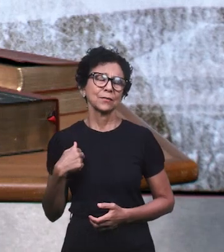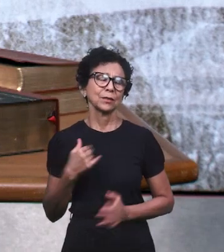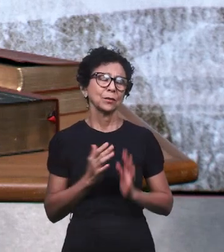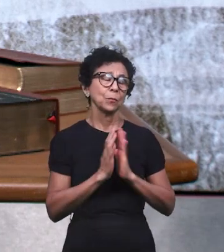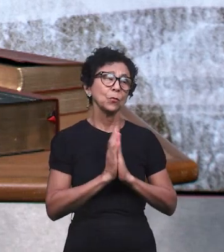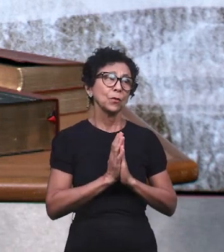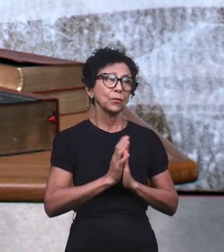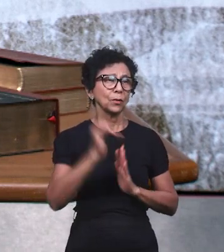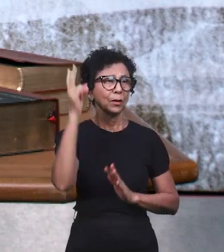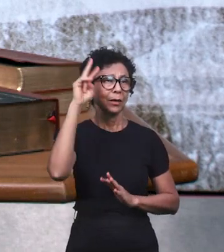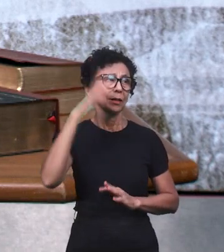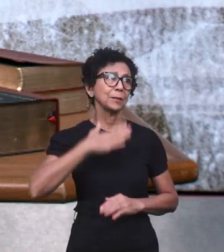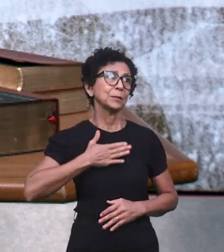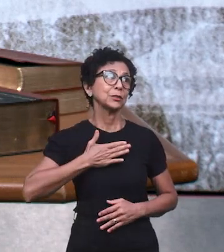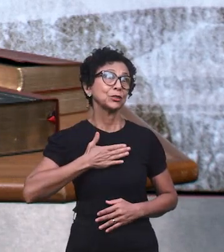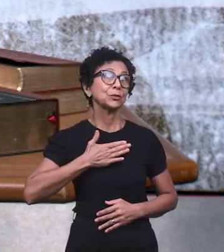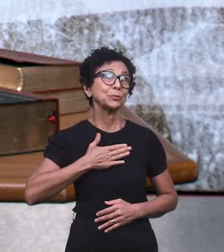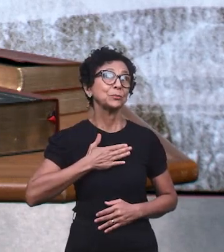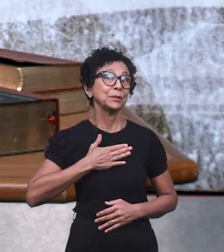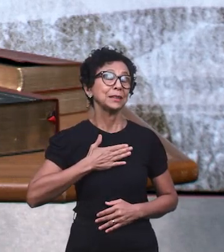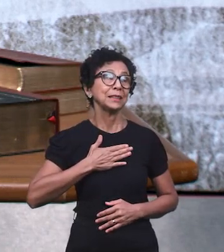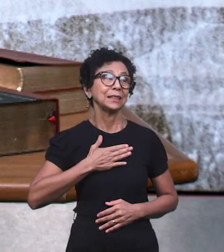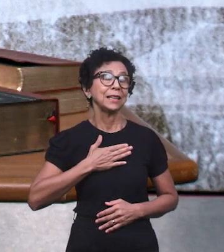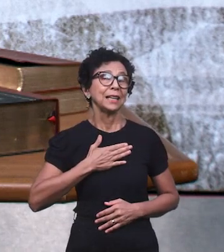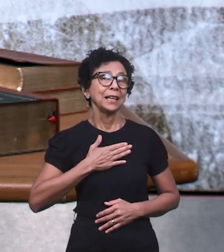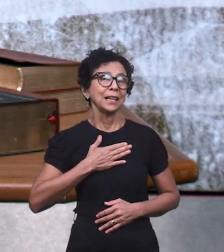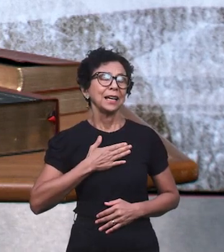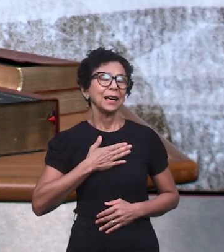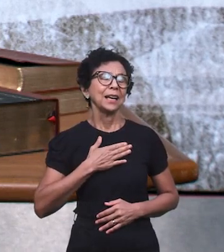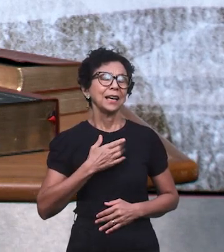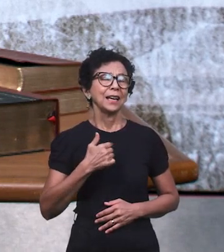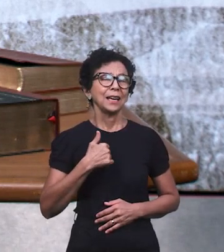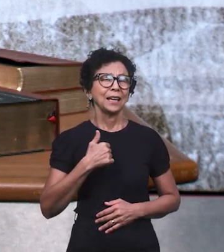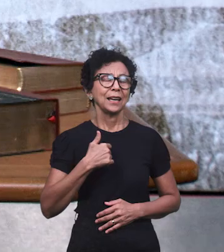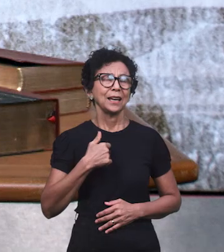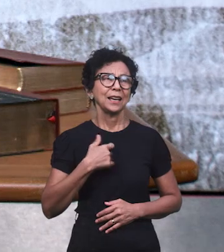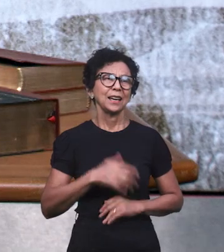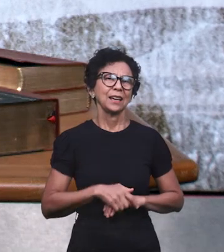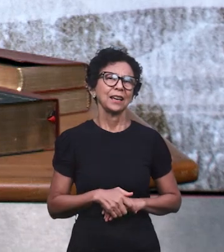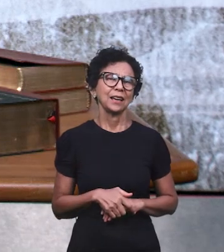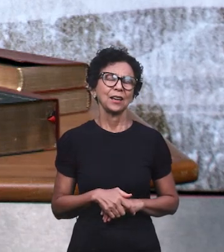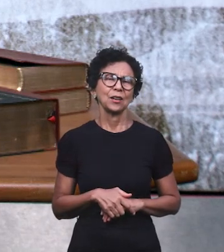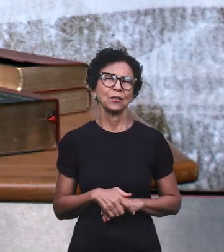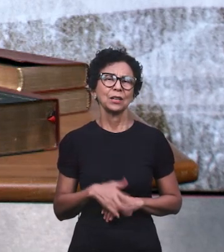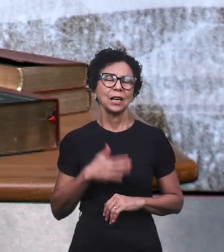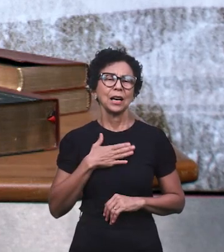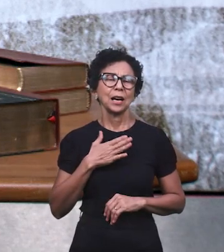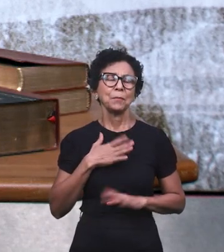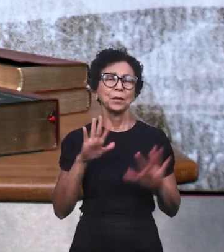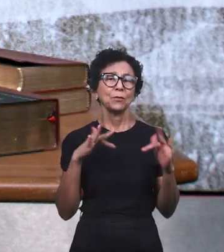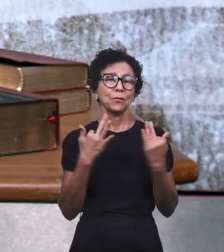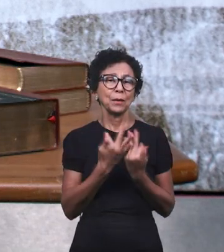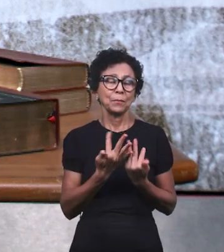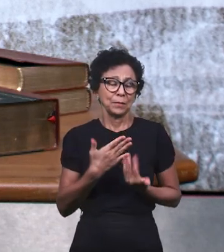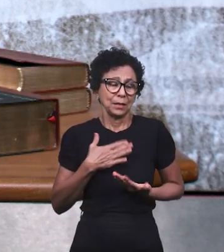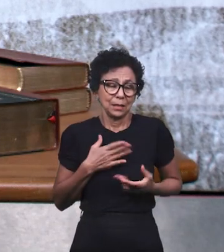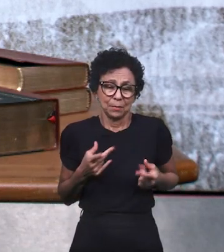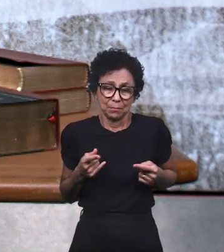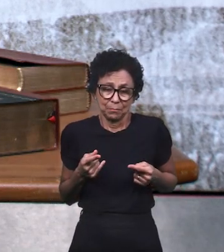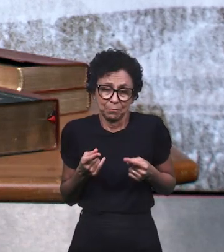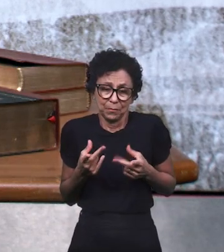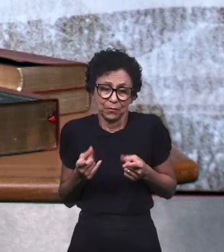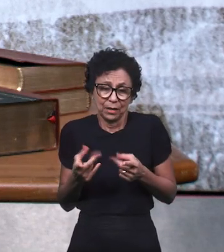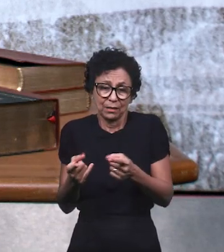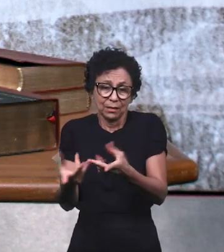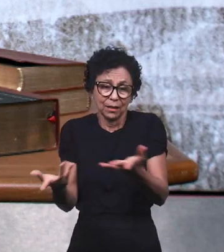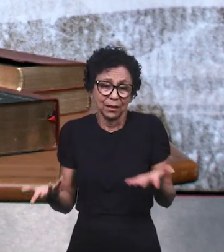trabalhar com Faraó, lembra de mim, fale sobre mim. Eu fui vendido da minha família, injustamente estou